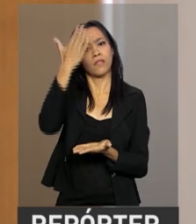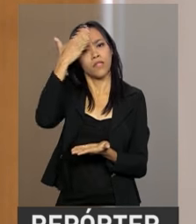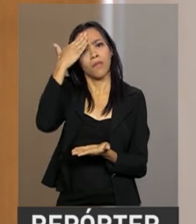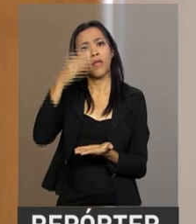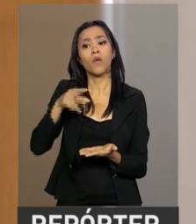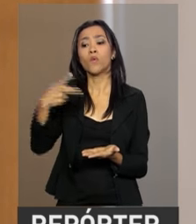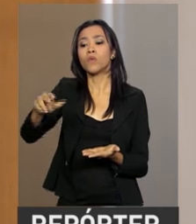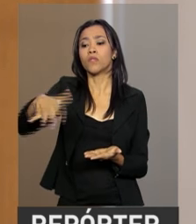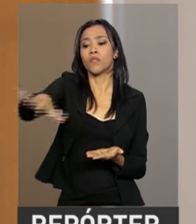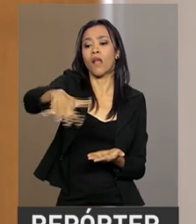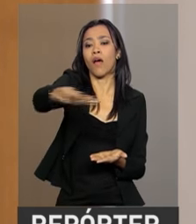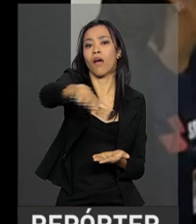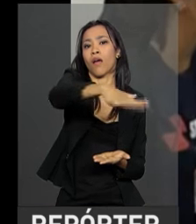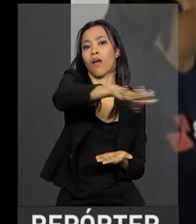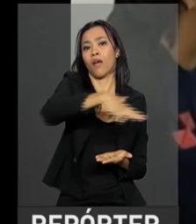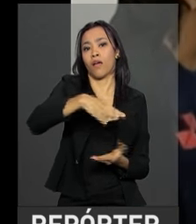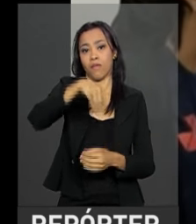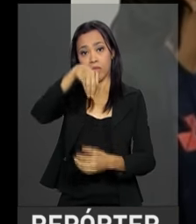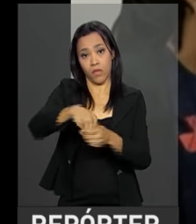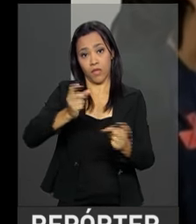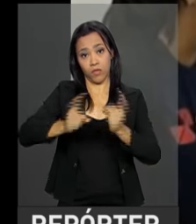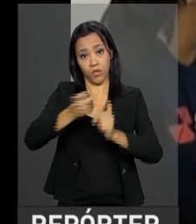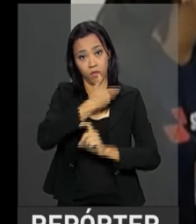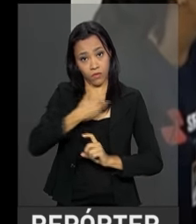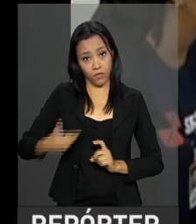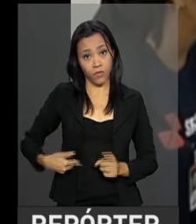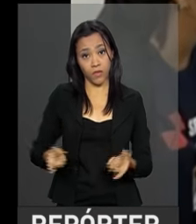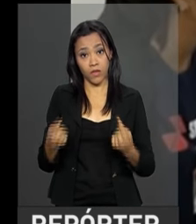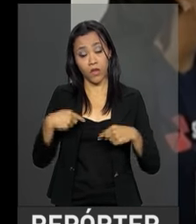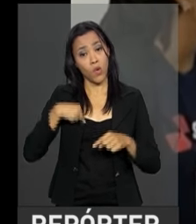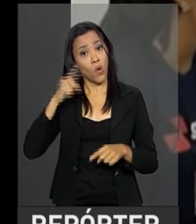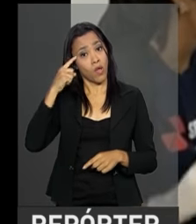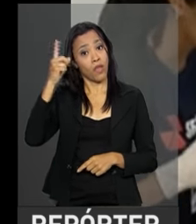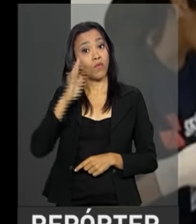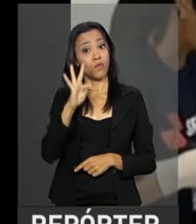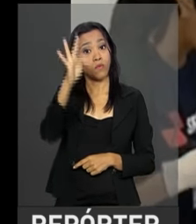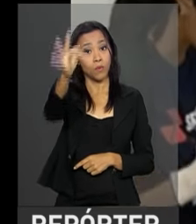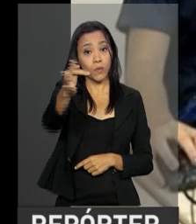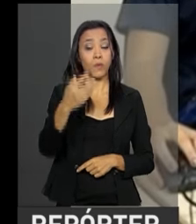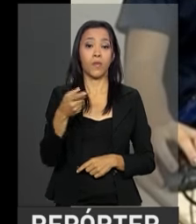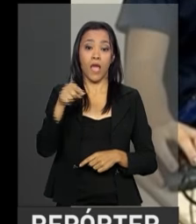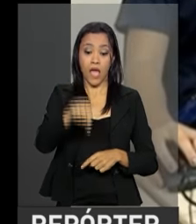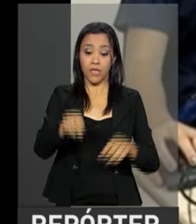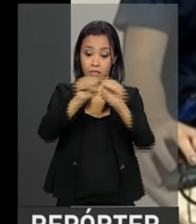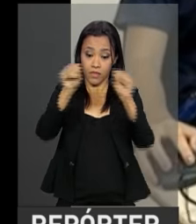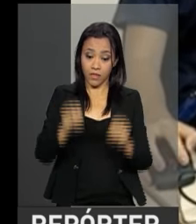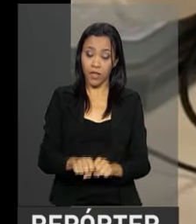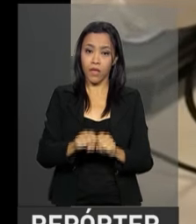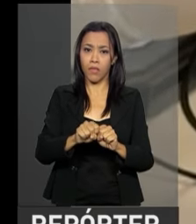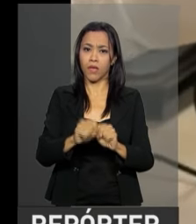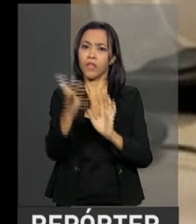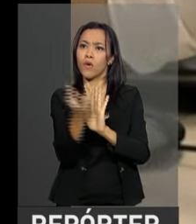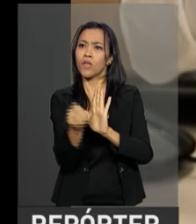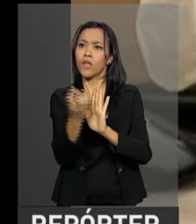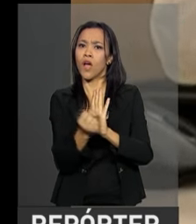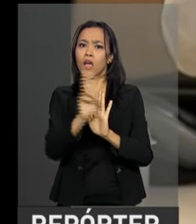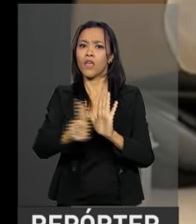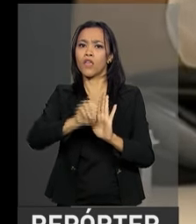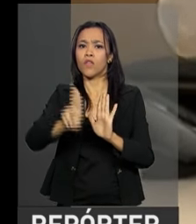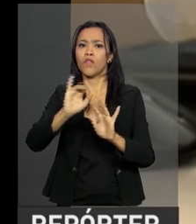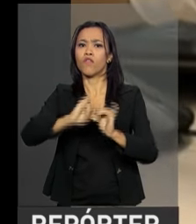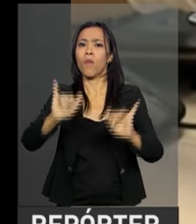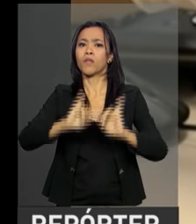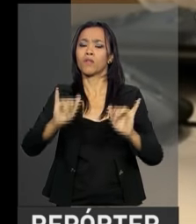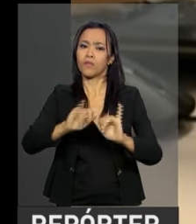de todos os órgãos do poder. A ideia é que no futuro os bancos de dados estejam integrados o suficiente para